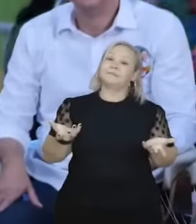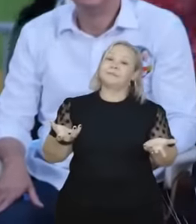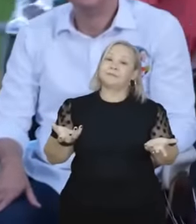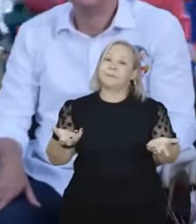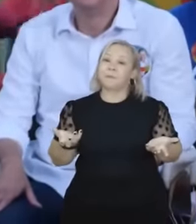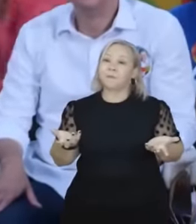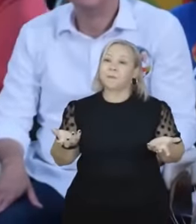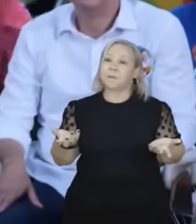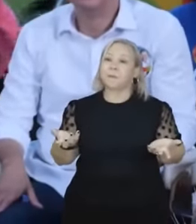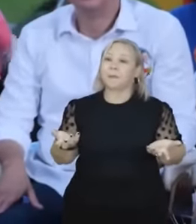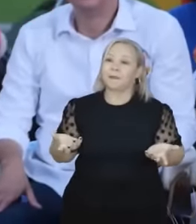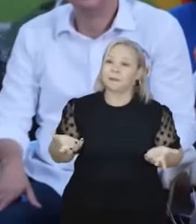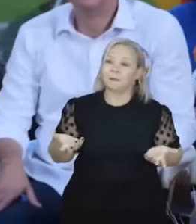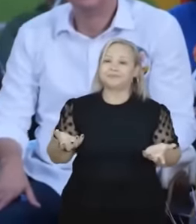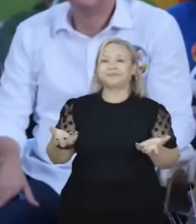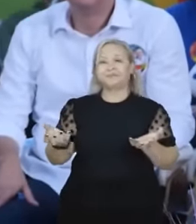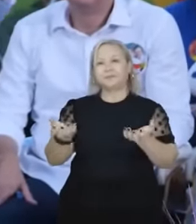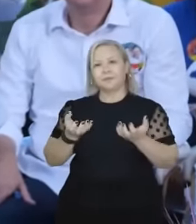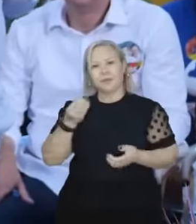tentar ter uma conversa